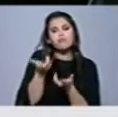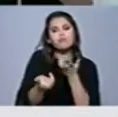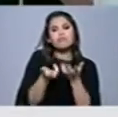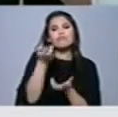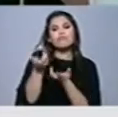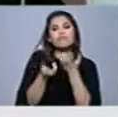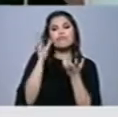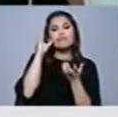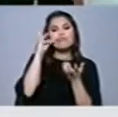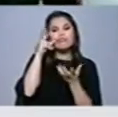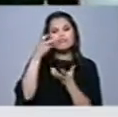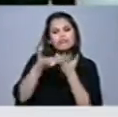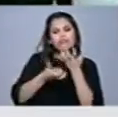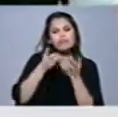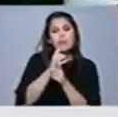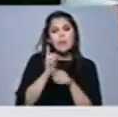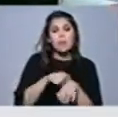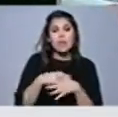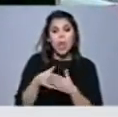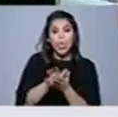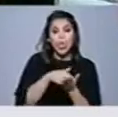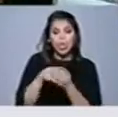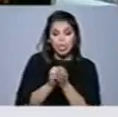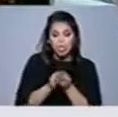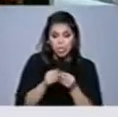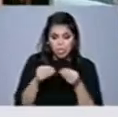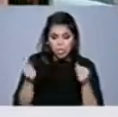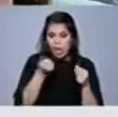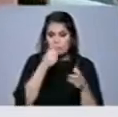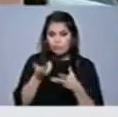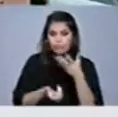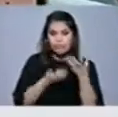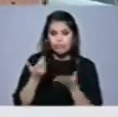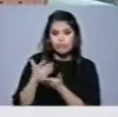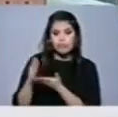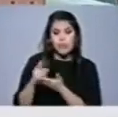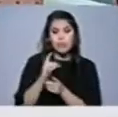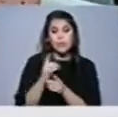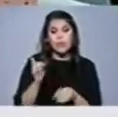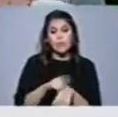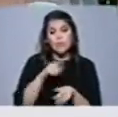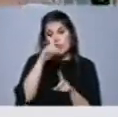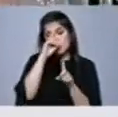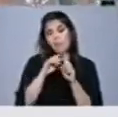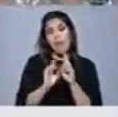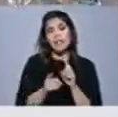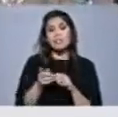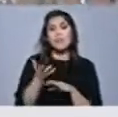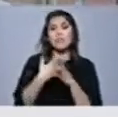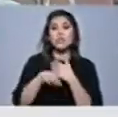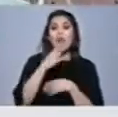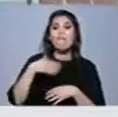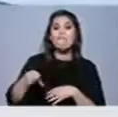vê. Vamos então, agora que já está a manteiga totalmente derretida, a água já fervilha, vamos retirá-la de cima do fogão e vamos juntar a farinha toda de uma vez.